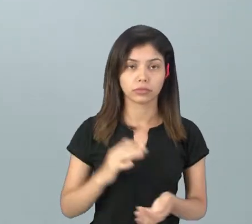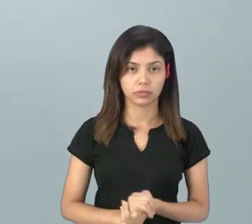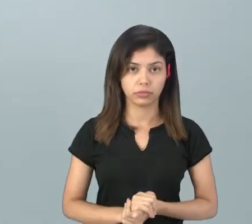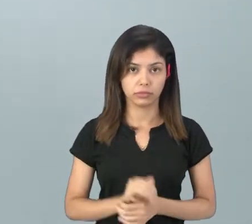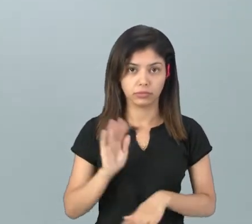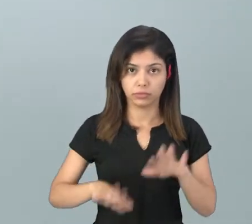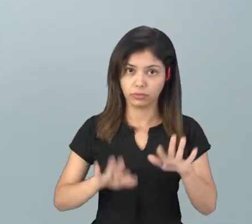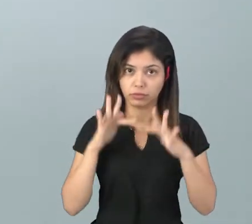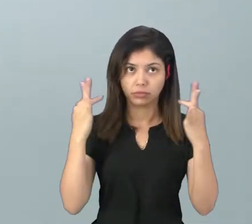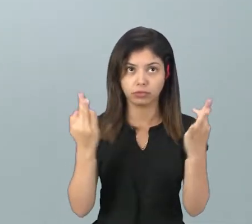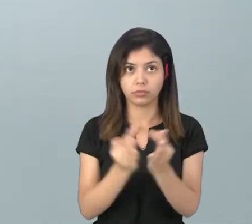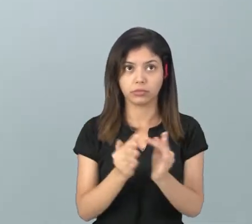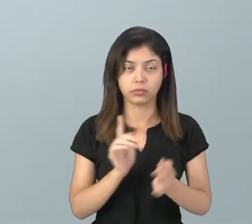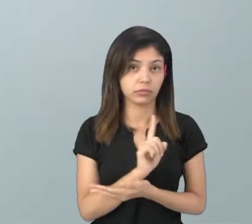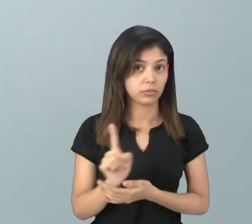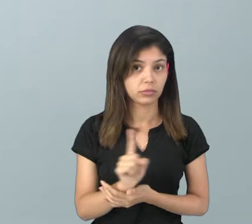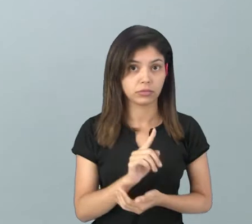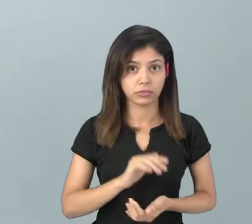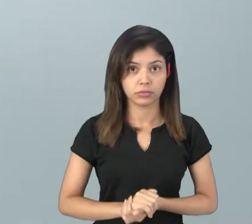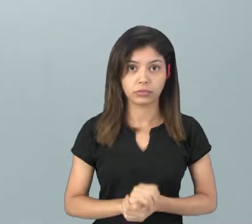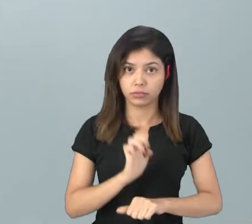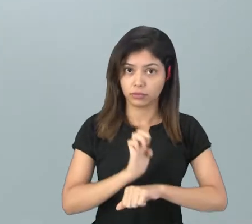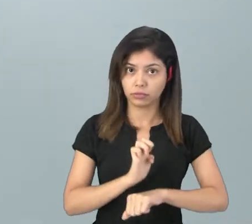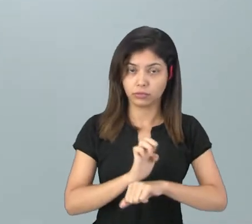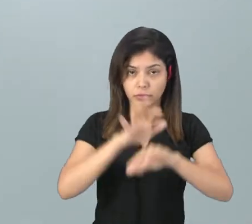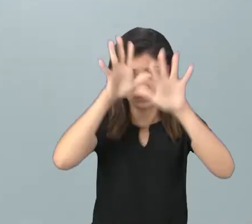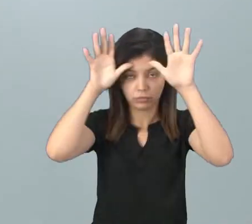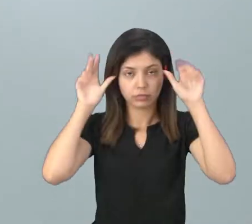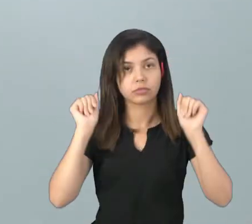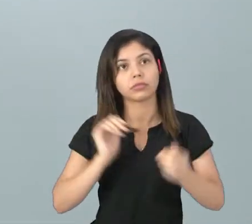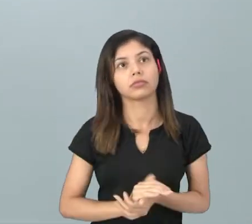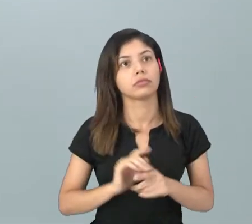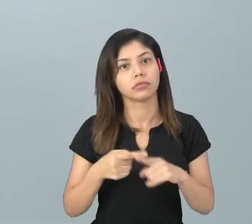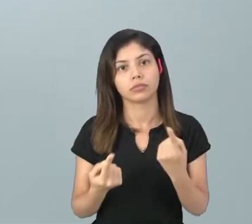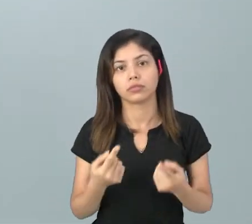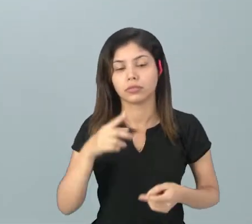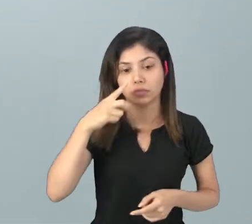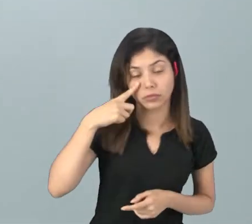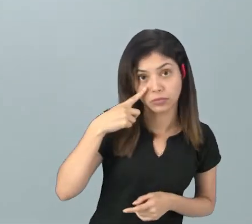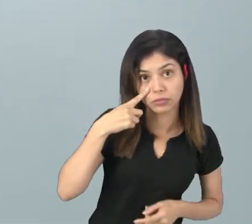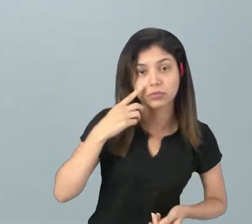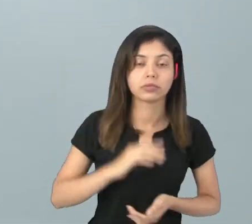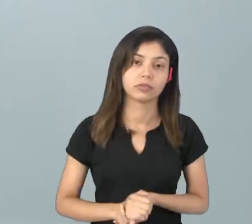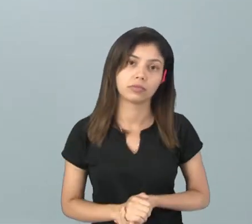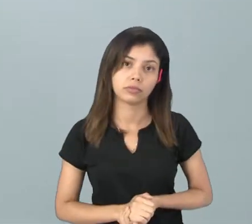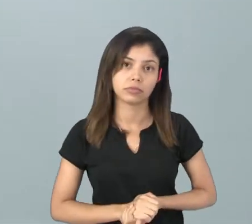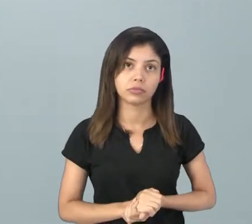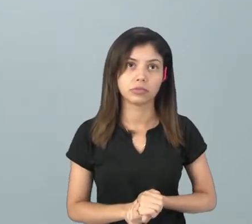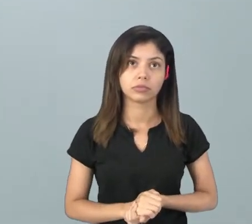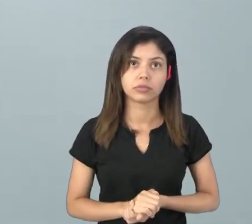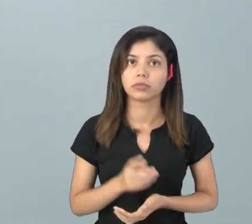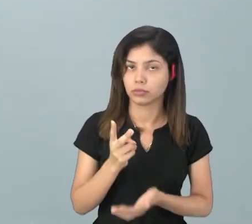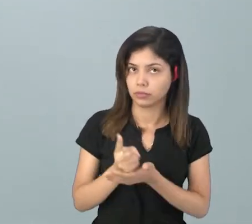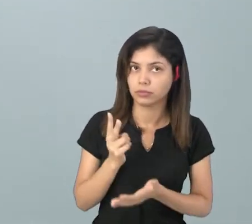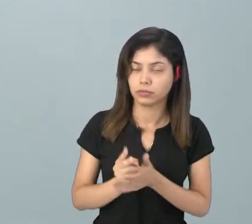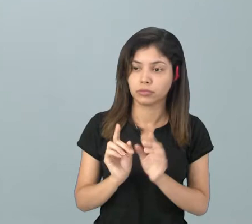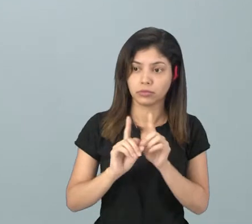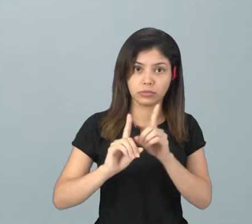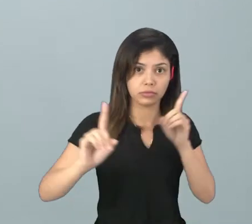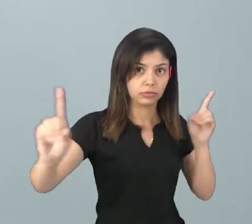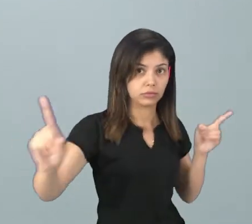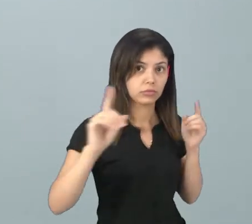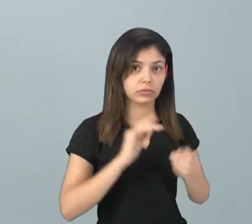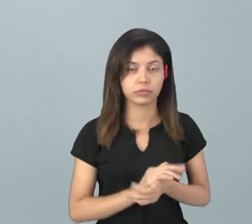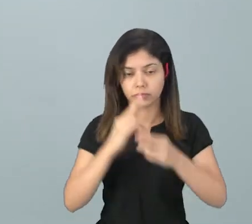dos meus familiares já não estão mais nem no estado do Acre, né? Mas é interessante que você mantenha esse